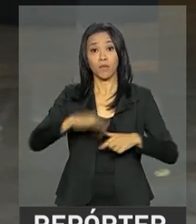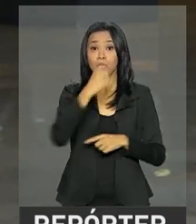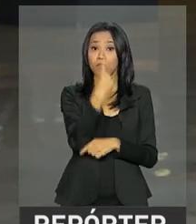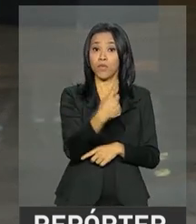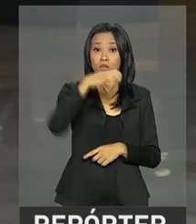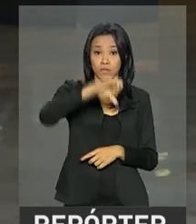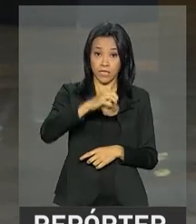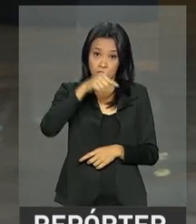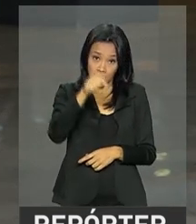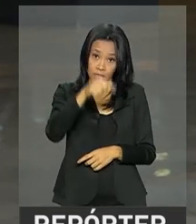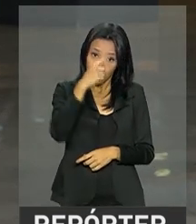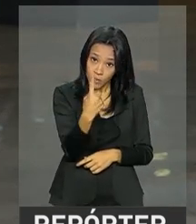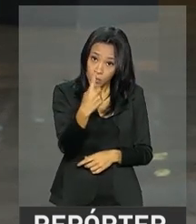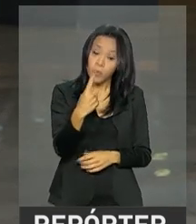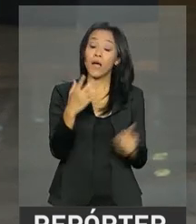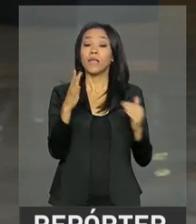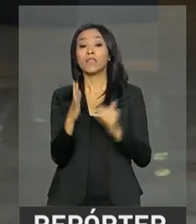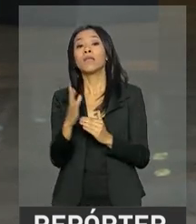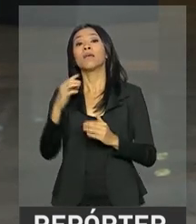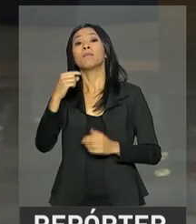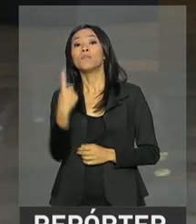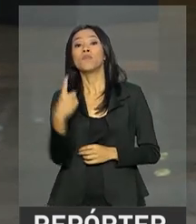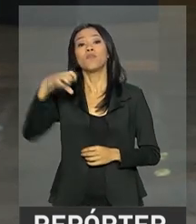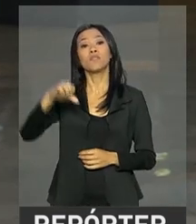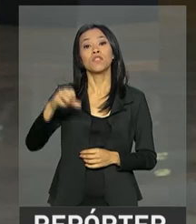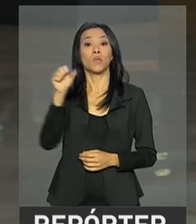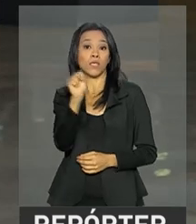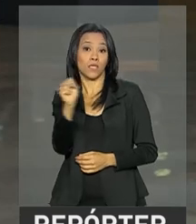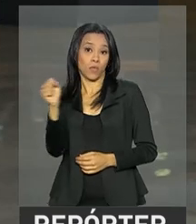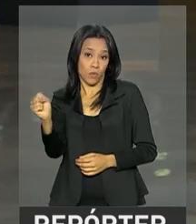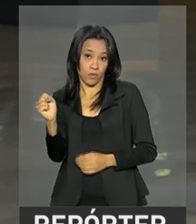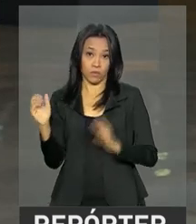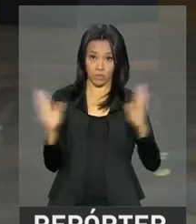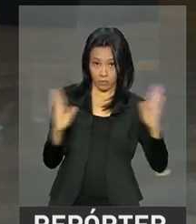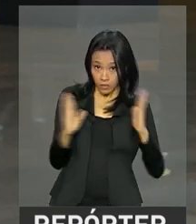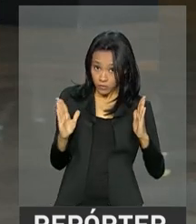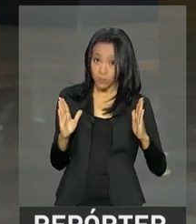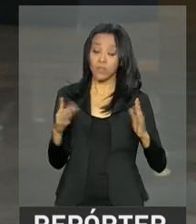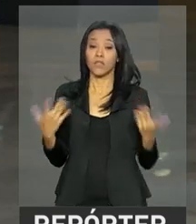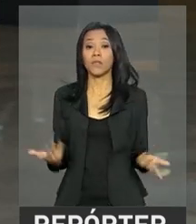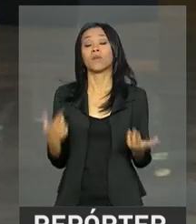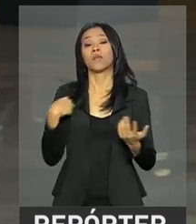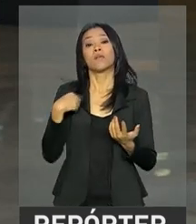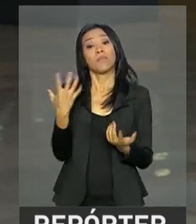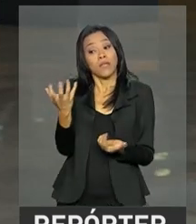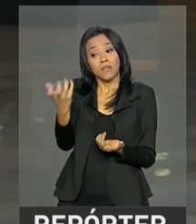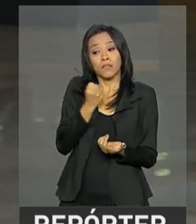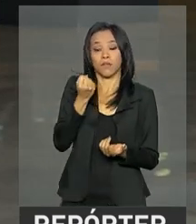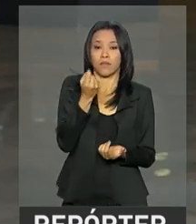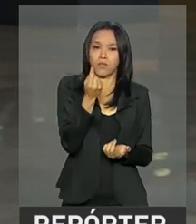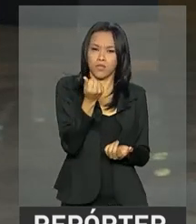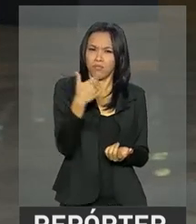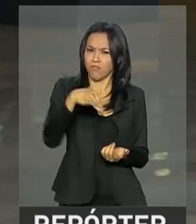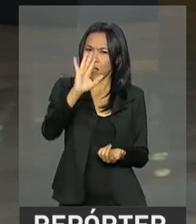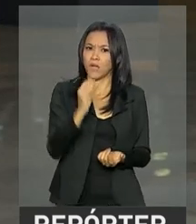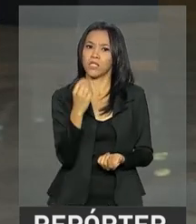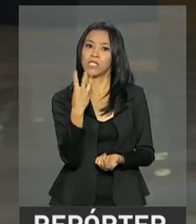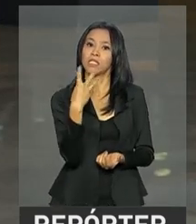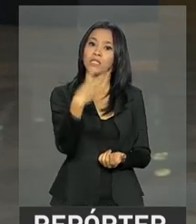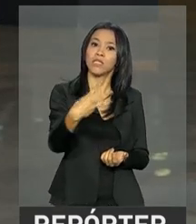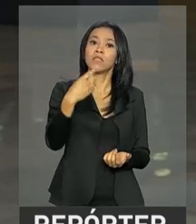e 1988 com a medida a expectativa é que estejam liberados para saque mais de